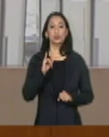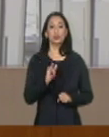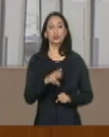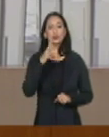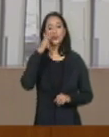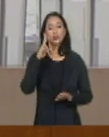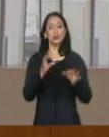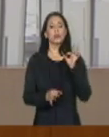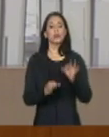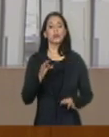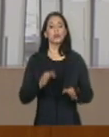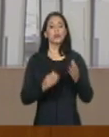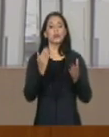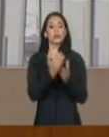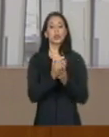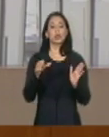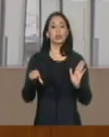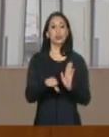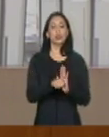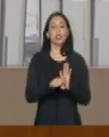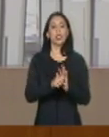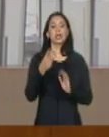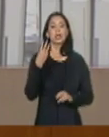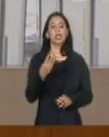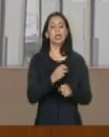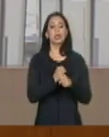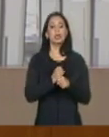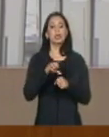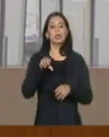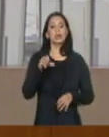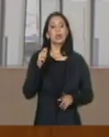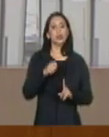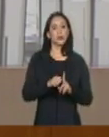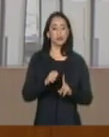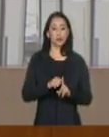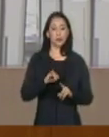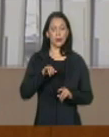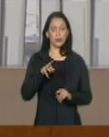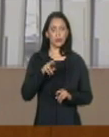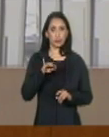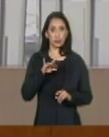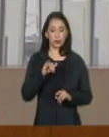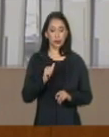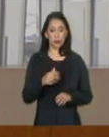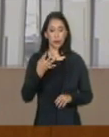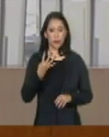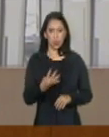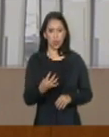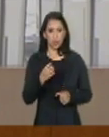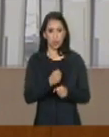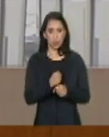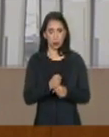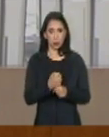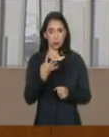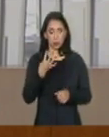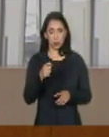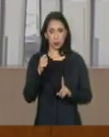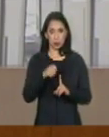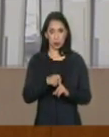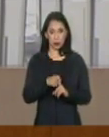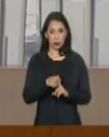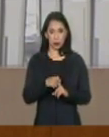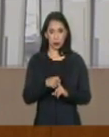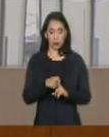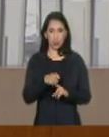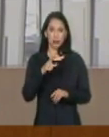processo condenatório é de 3 anos e 9 meses. No júri, é de 4 anos e 4 meses.